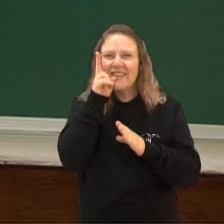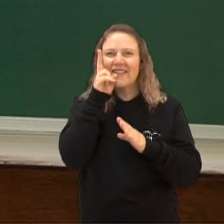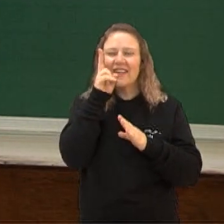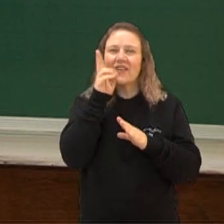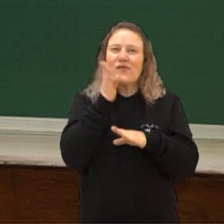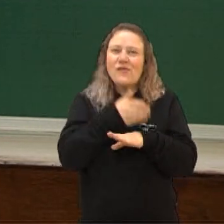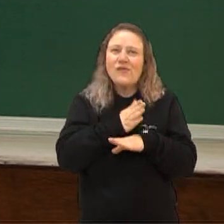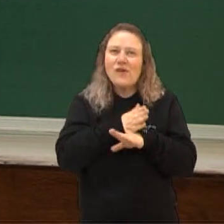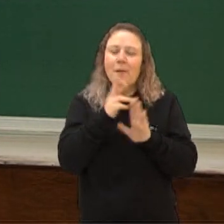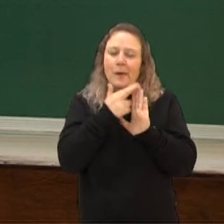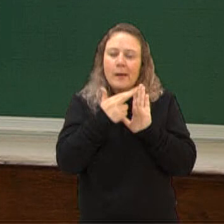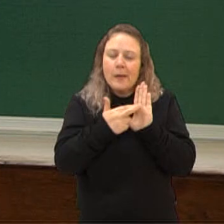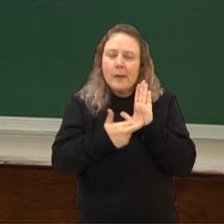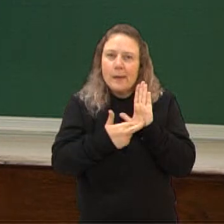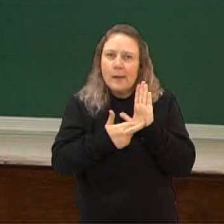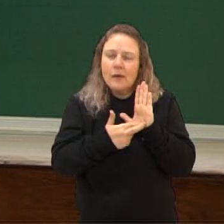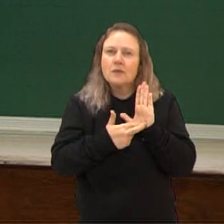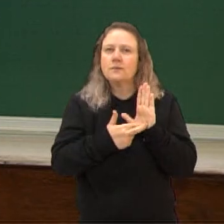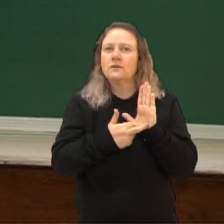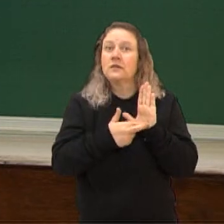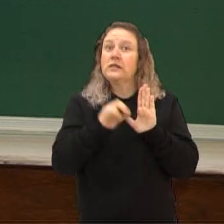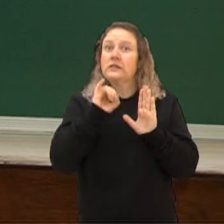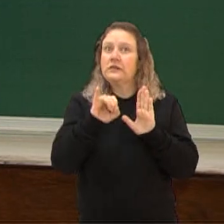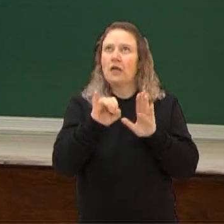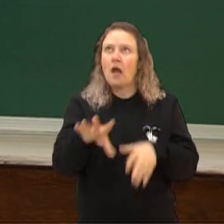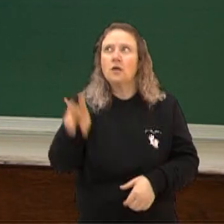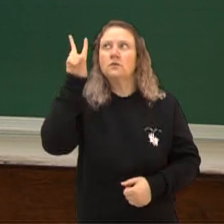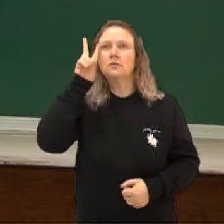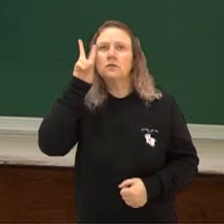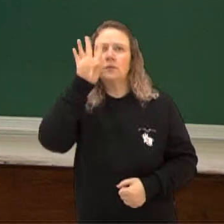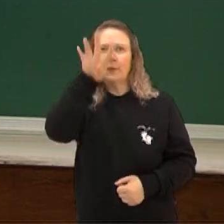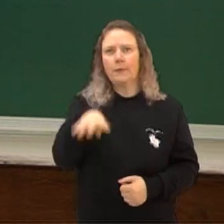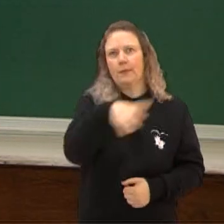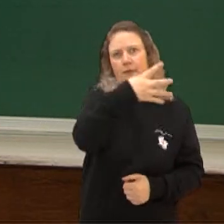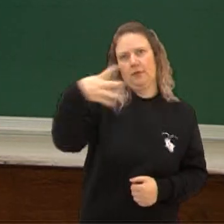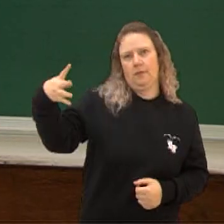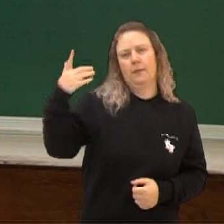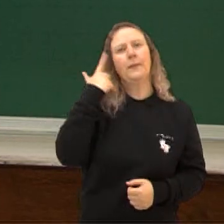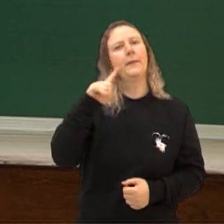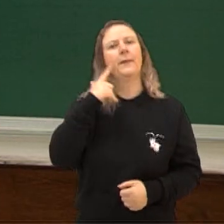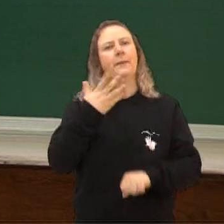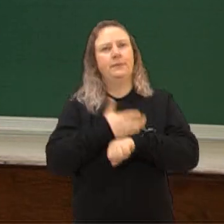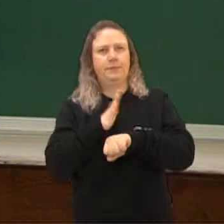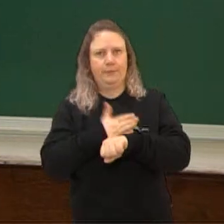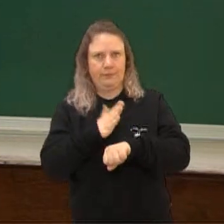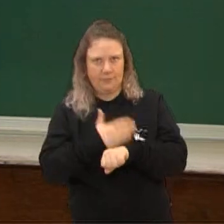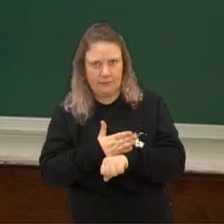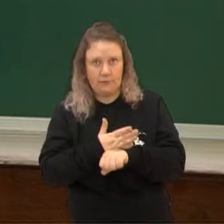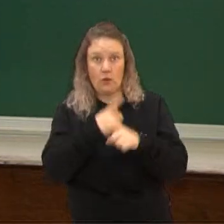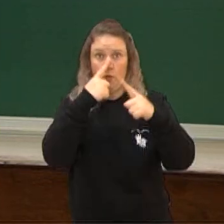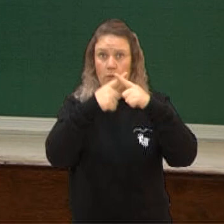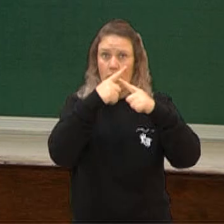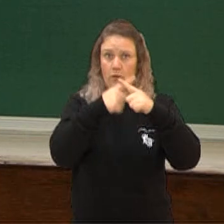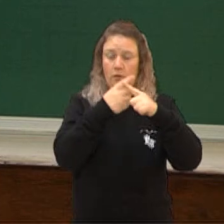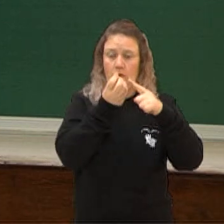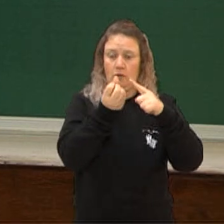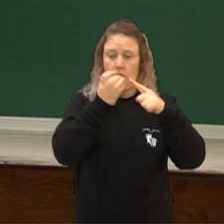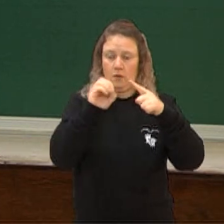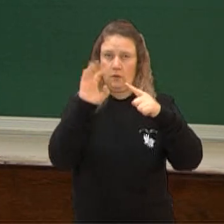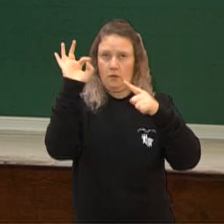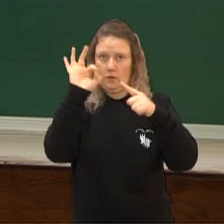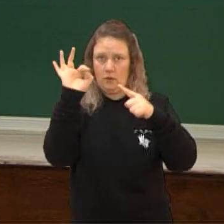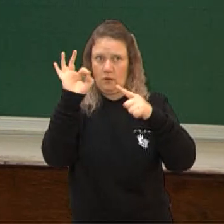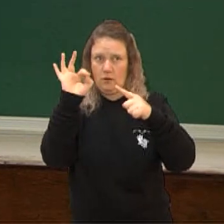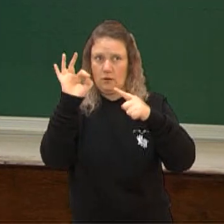você apropriando-se dessa tabela, você consegue, multiplicando o seno de 60 graus